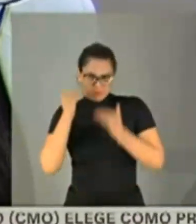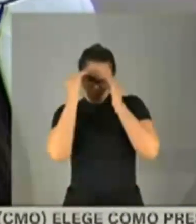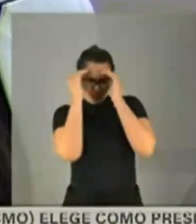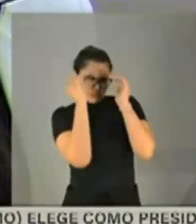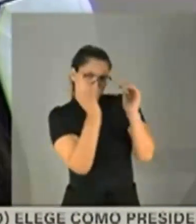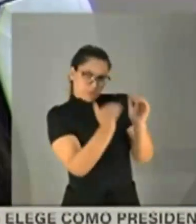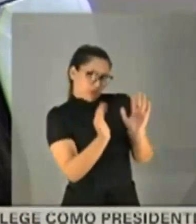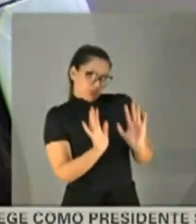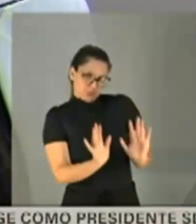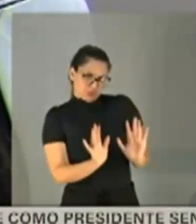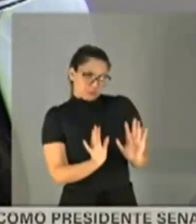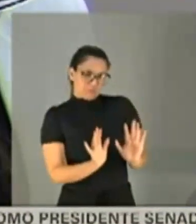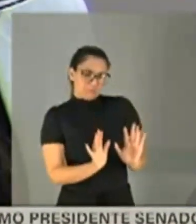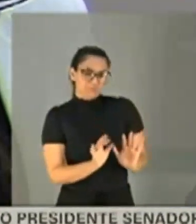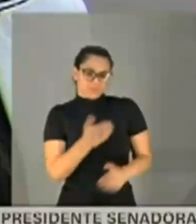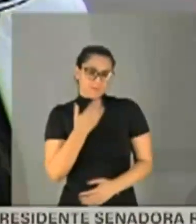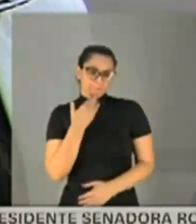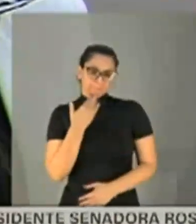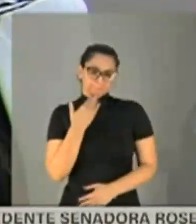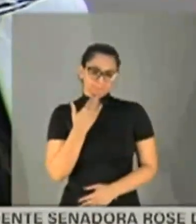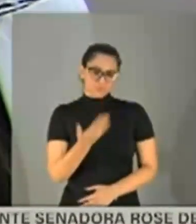muito. Esse pedido